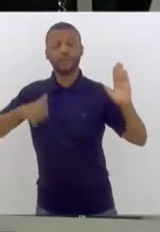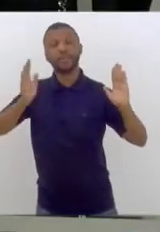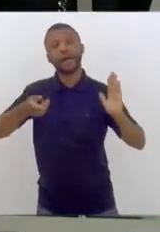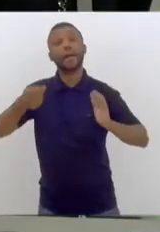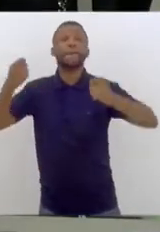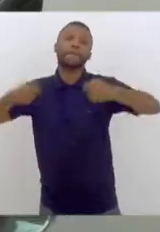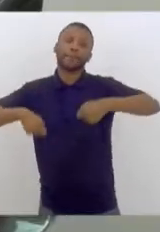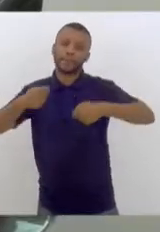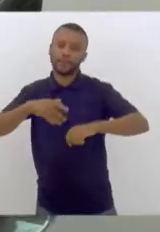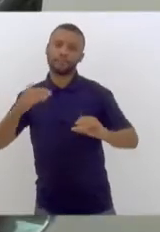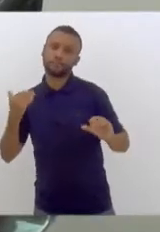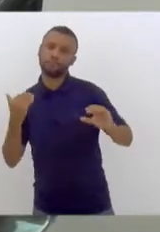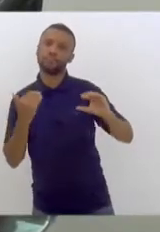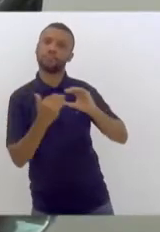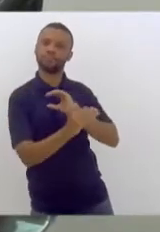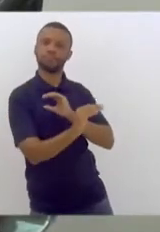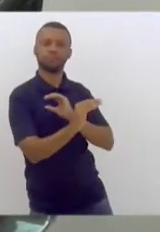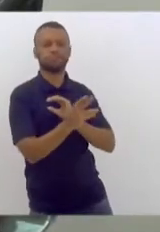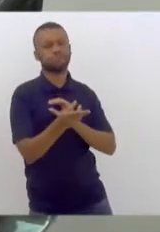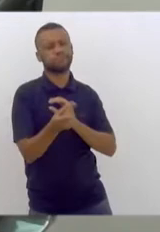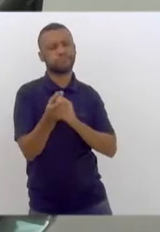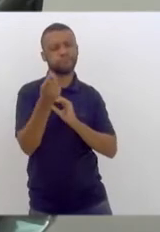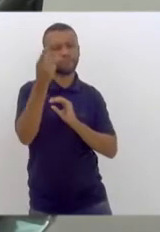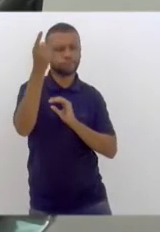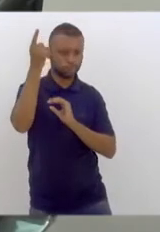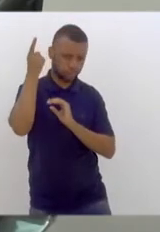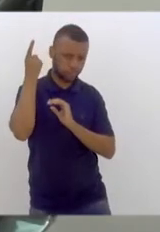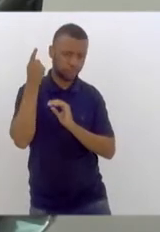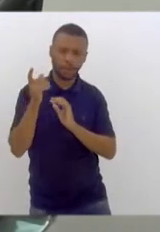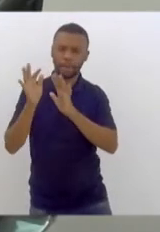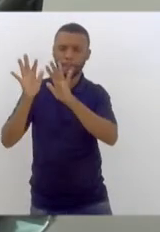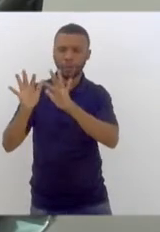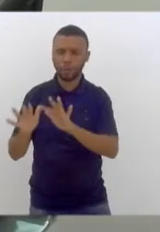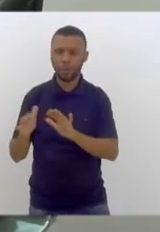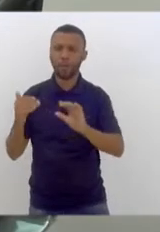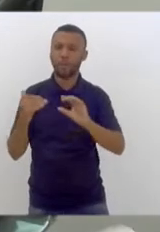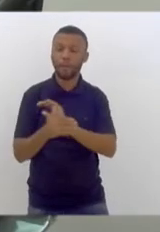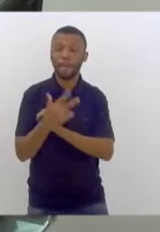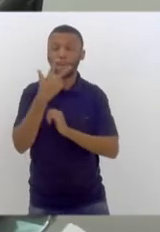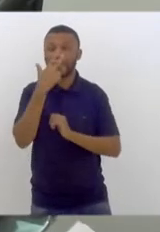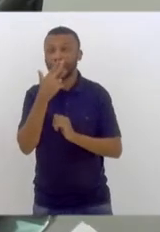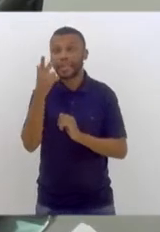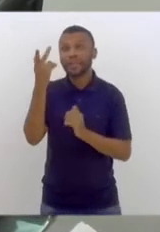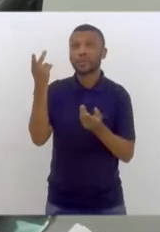mensagem há bastante tempo. Salvo erro de memória,